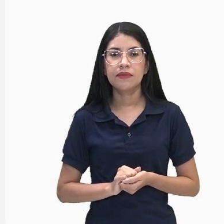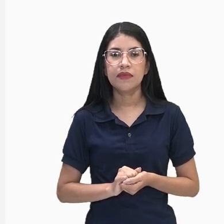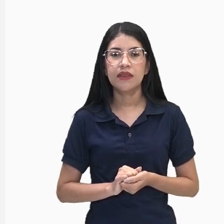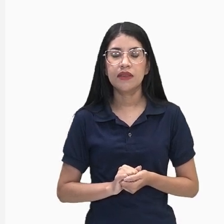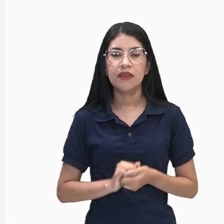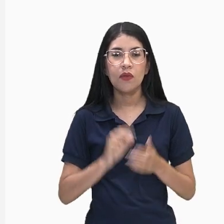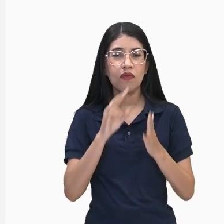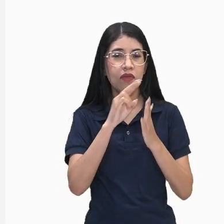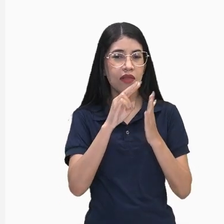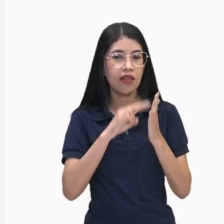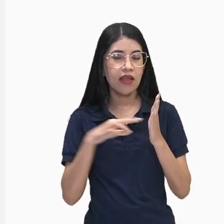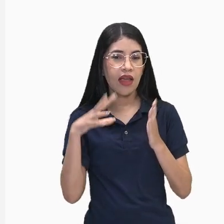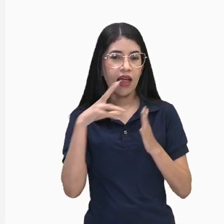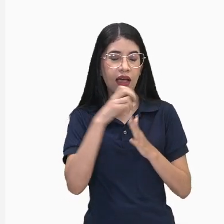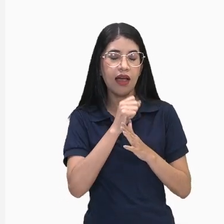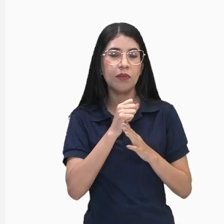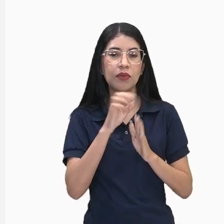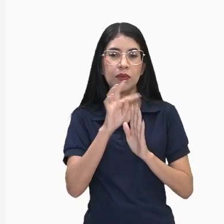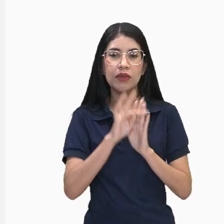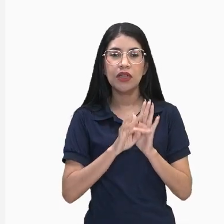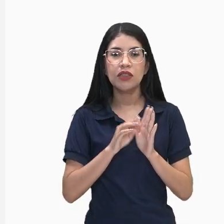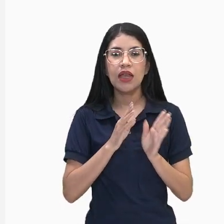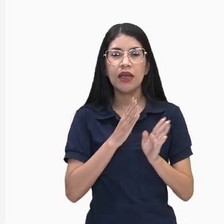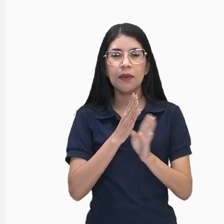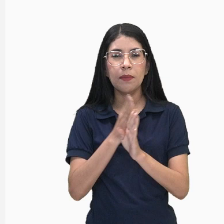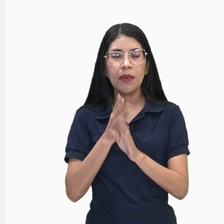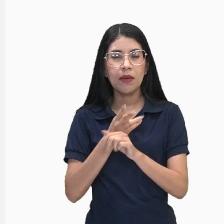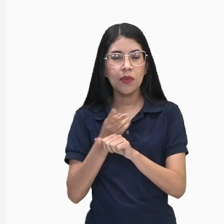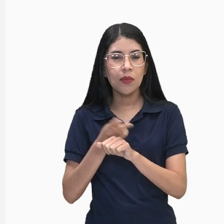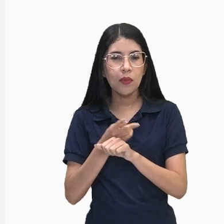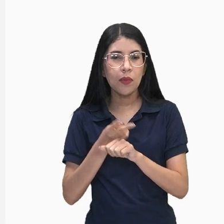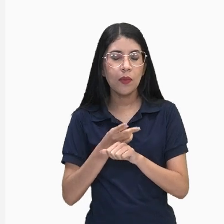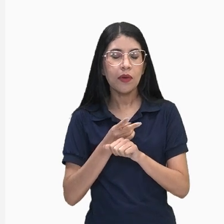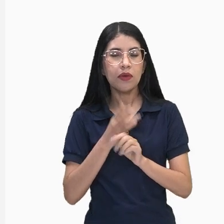rápida visualização do texto em busca de informações